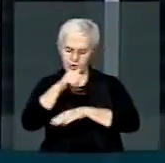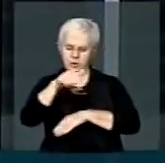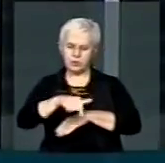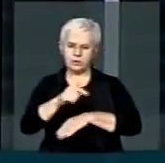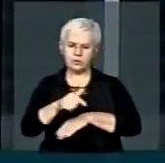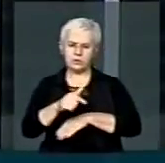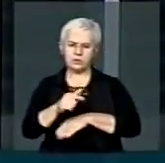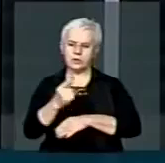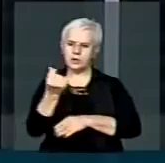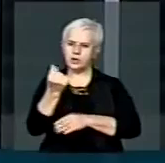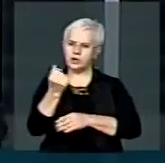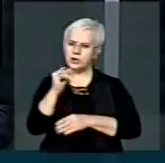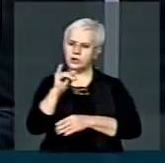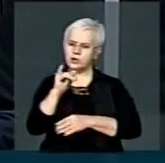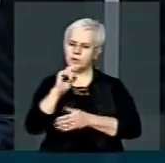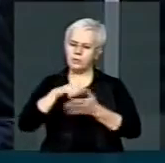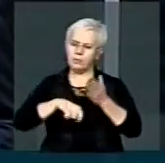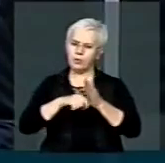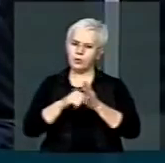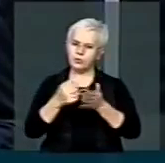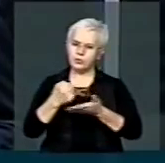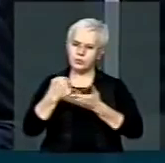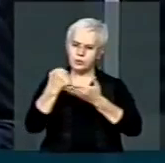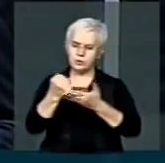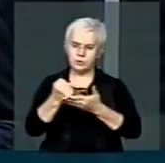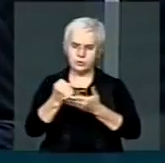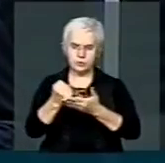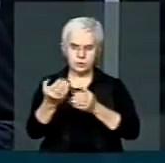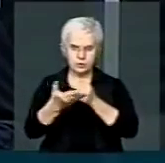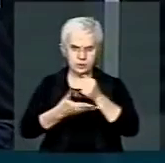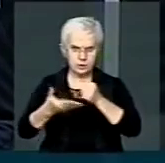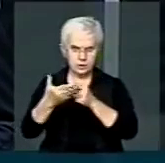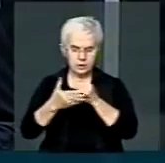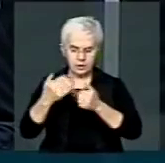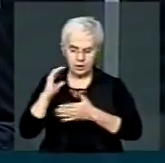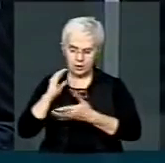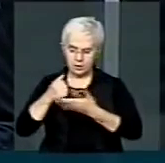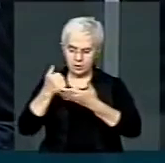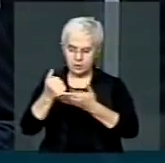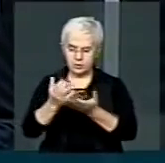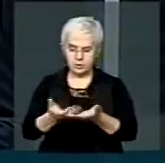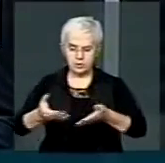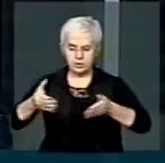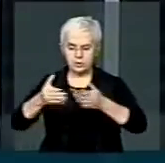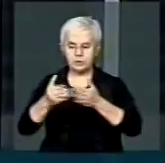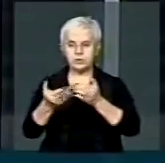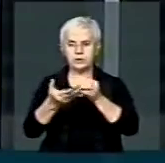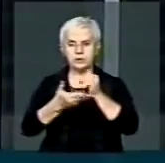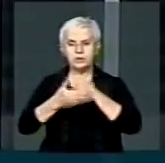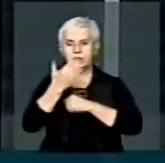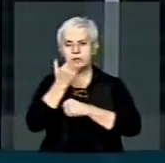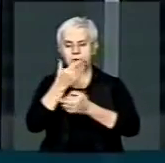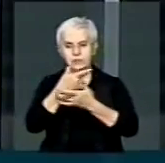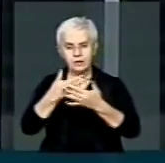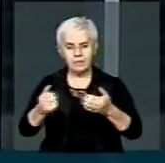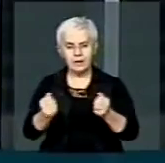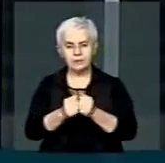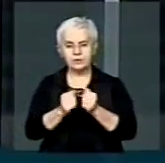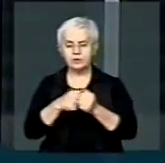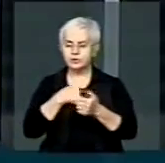para a cesta básica, lutei muito e trabalhei muito para que também fosse